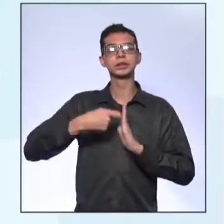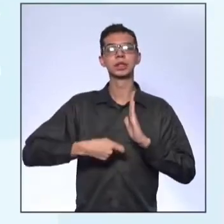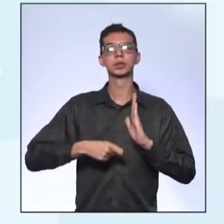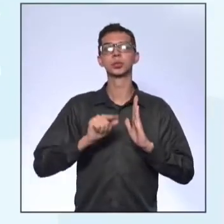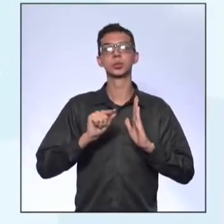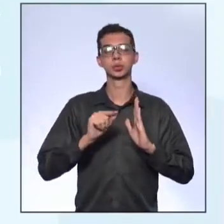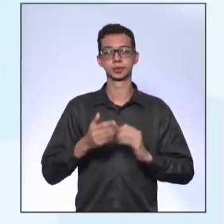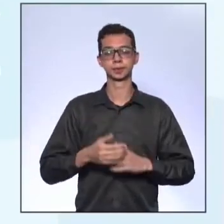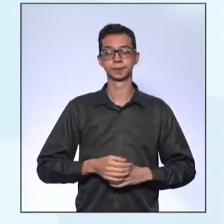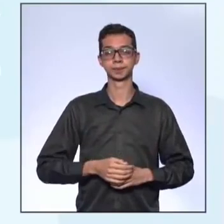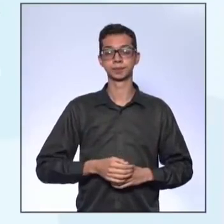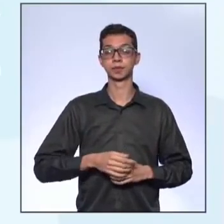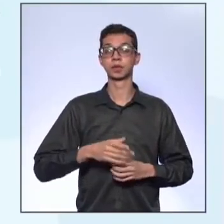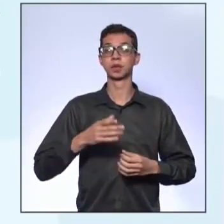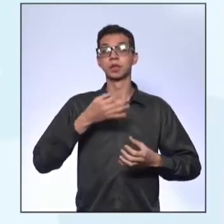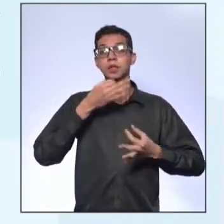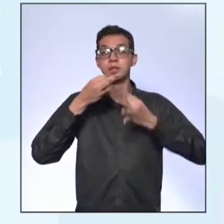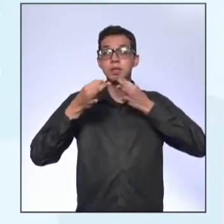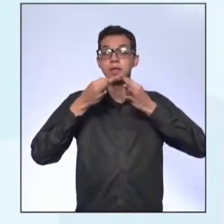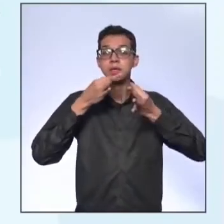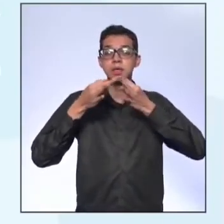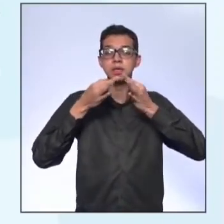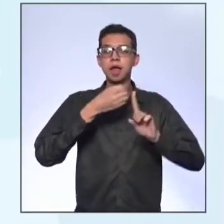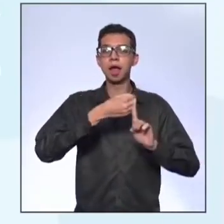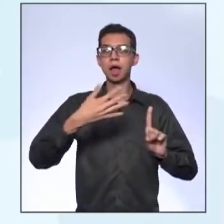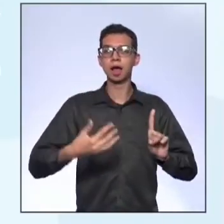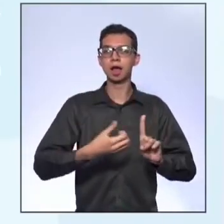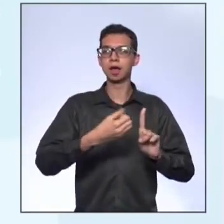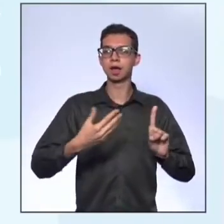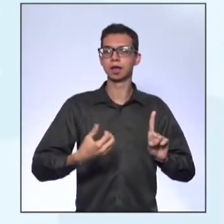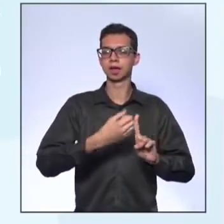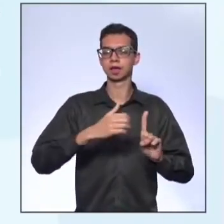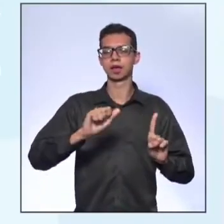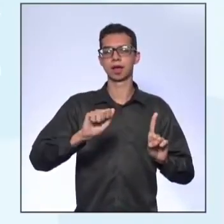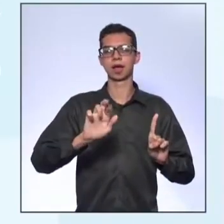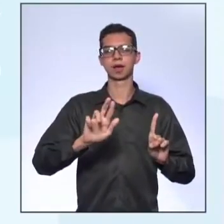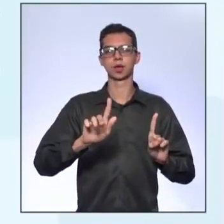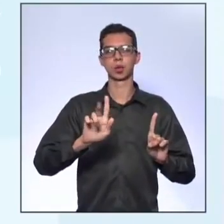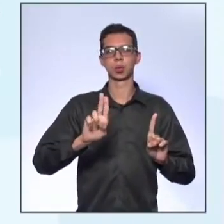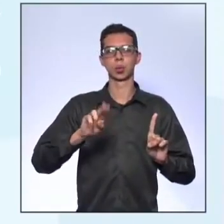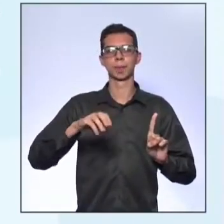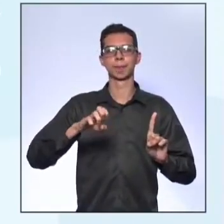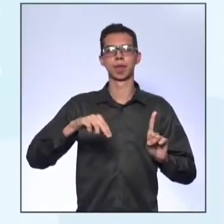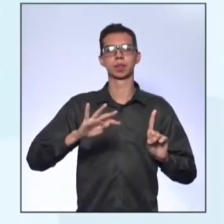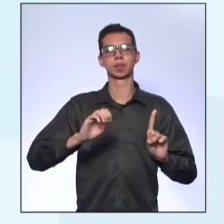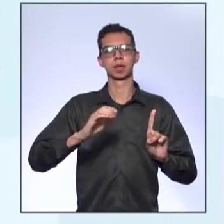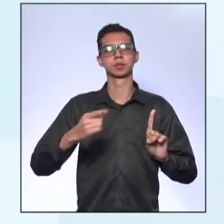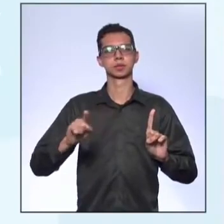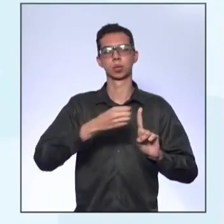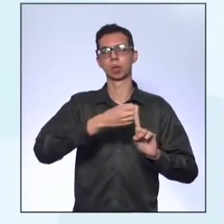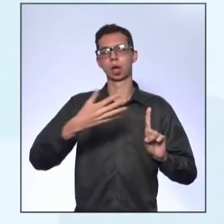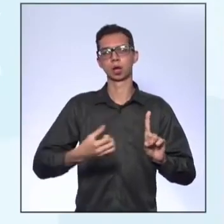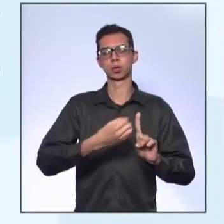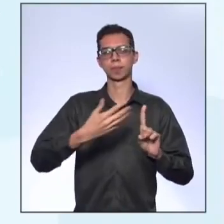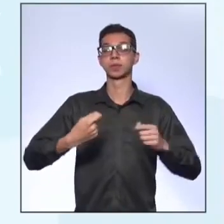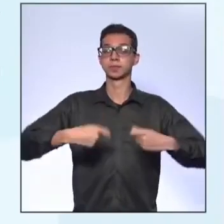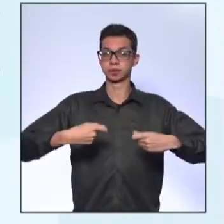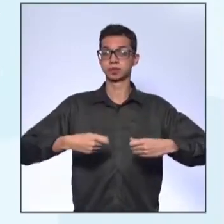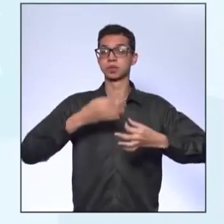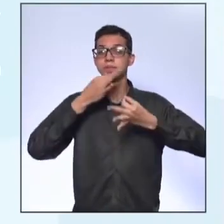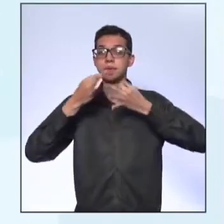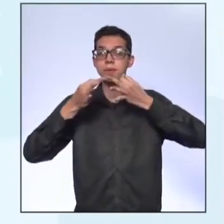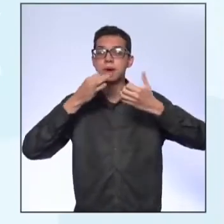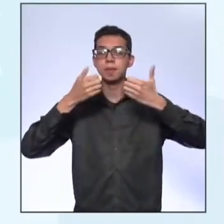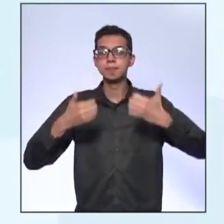recurso utilizado nos textos disseminados. Então a argumentação você tem que argumentar. Sem argumentação, seu texto vai ficar ralo, vai ficar parecendo um